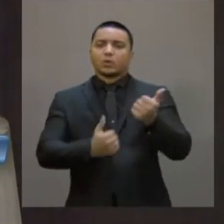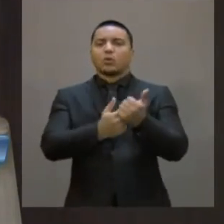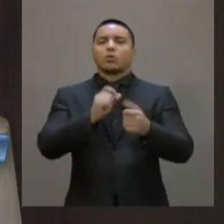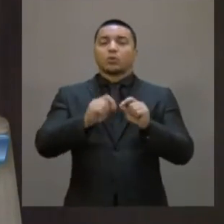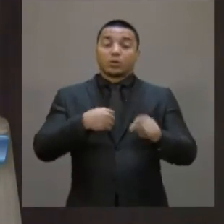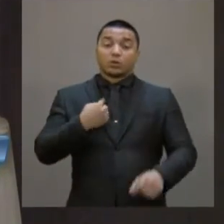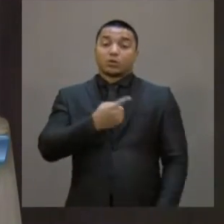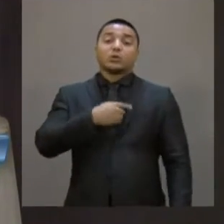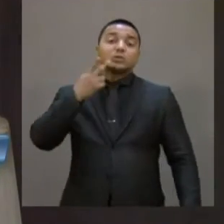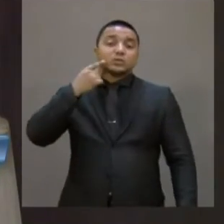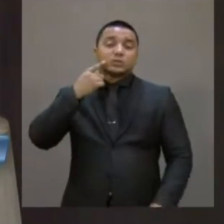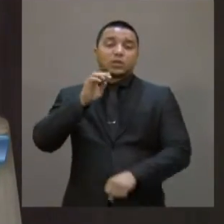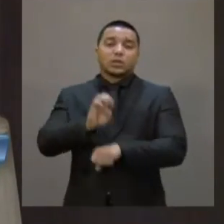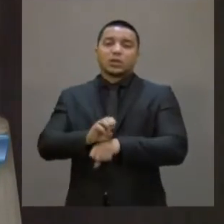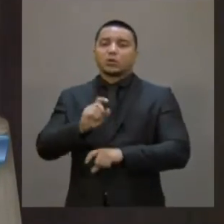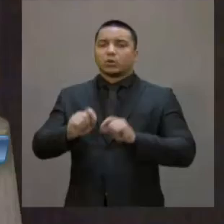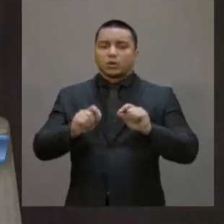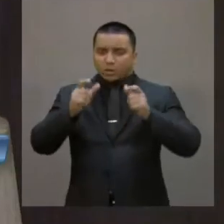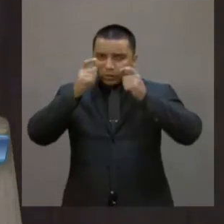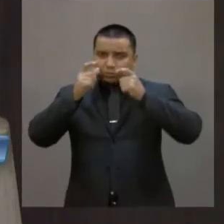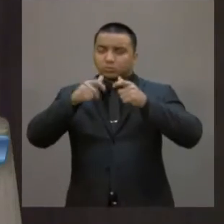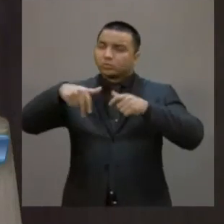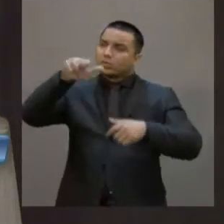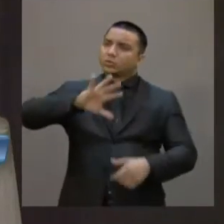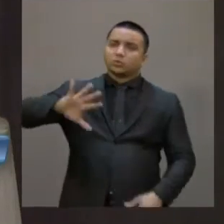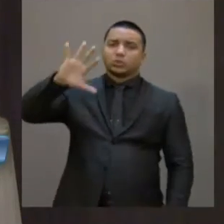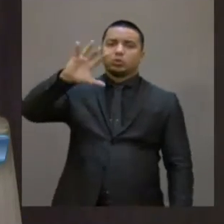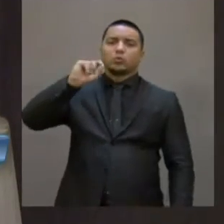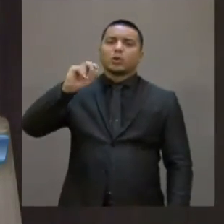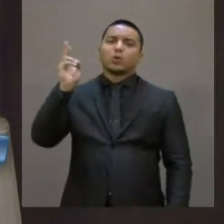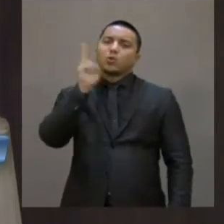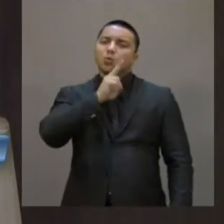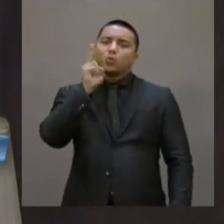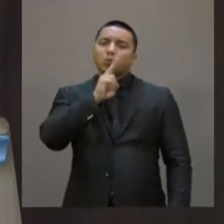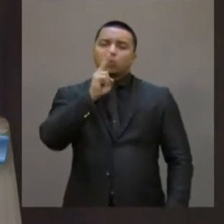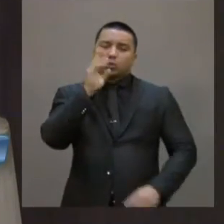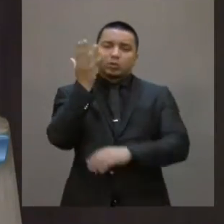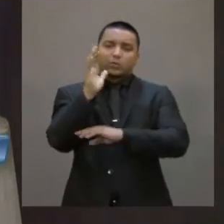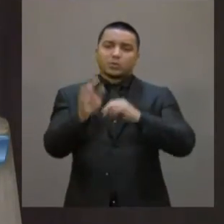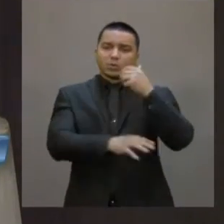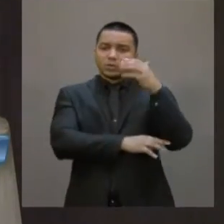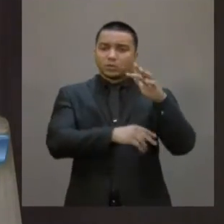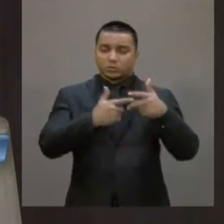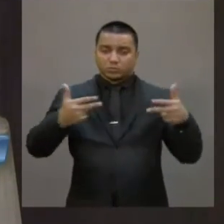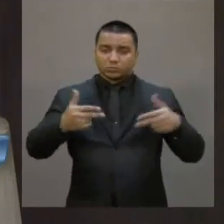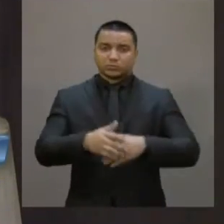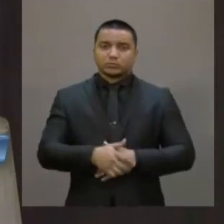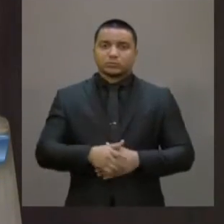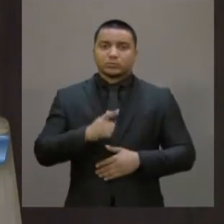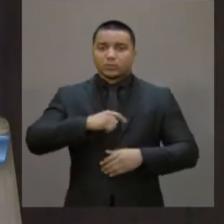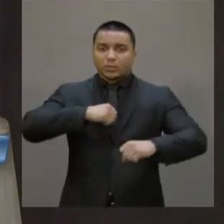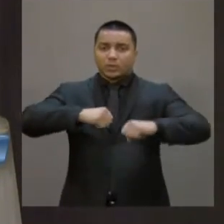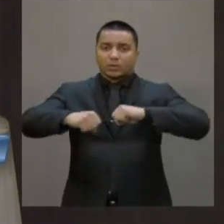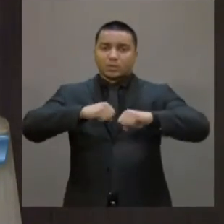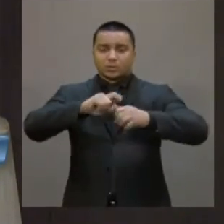aqui nós do Ceará levamos à esfera nacional como emergências ambientais. O debate girou em torno